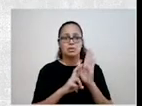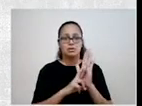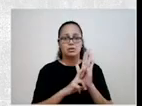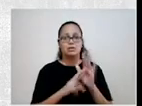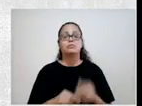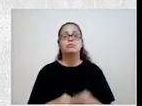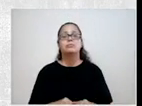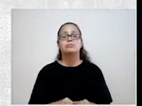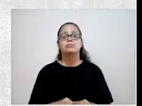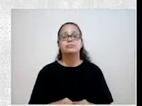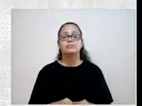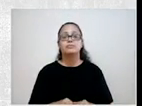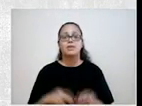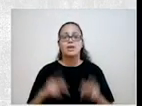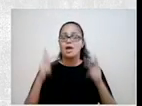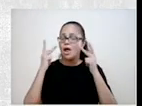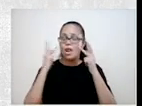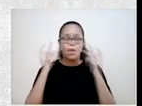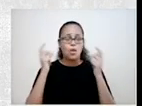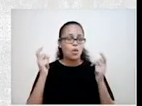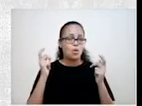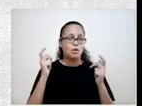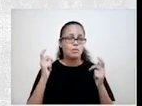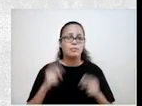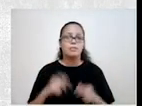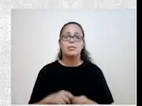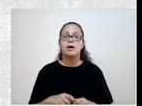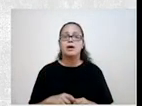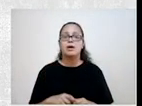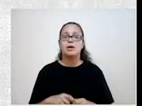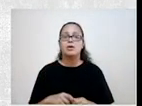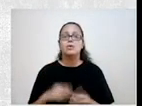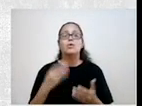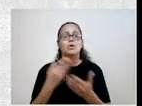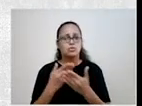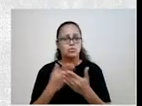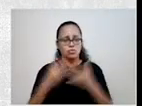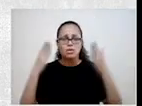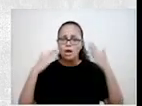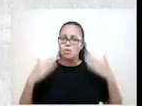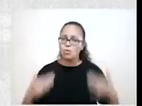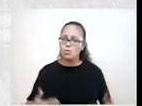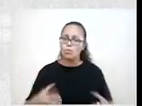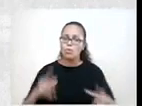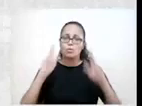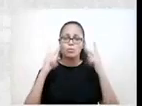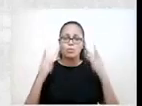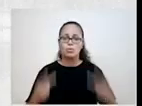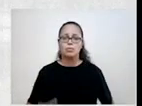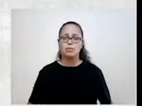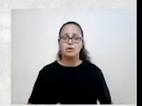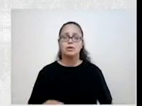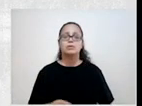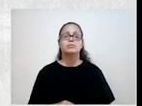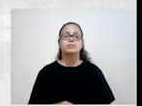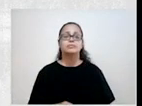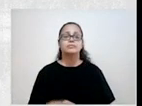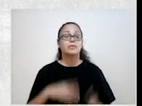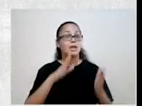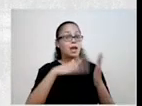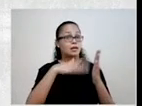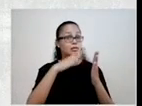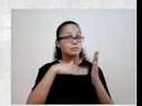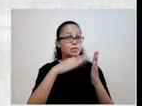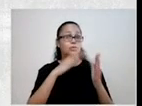Era muito comum, então, pintores e escultores estudarem o corpo humano. As pinturas mais conhecidas